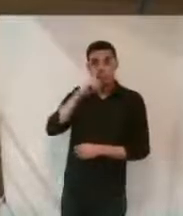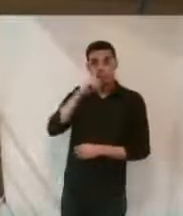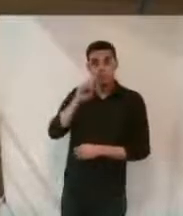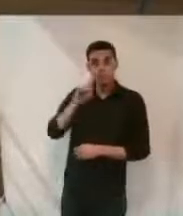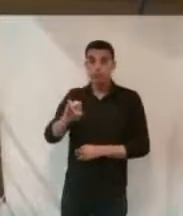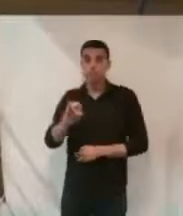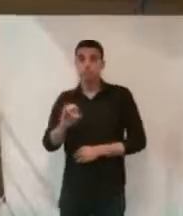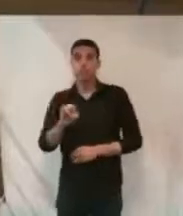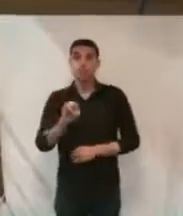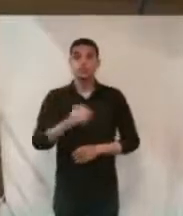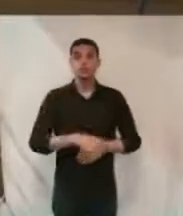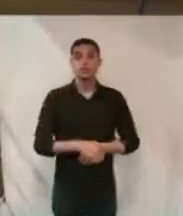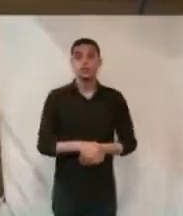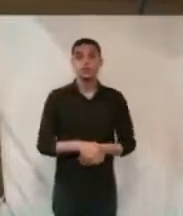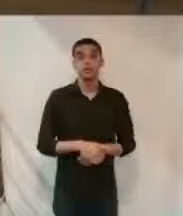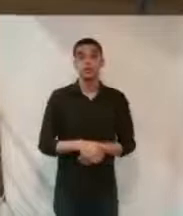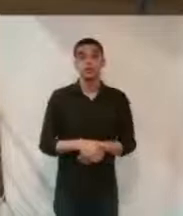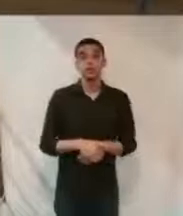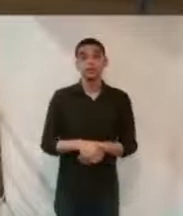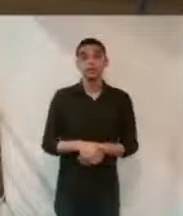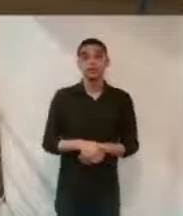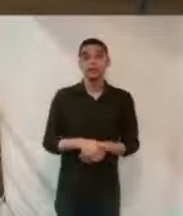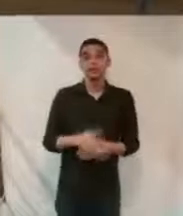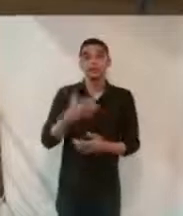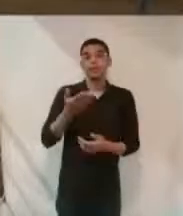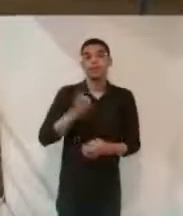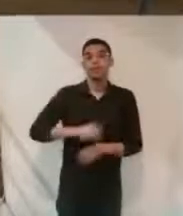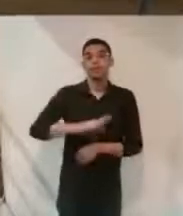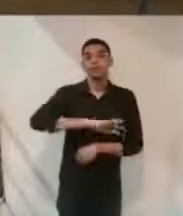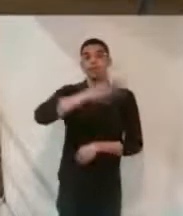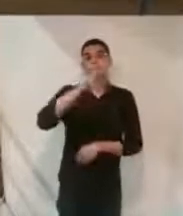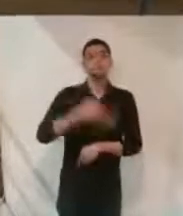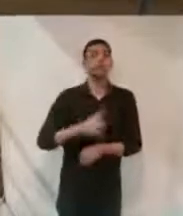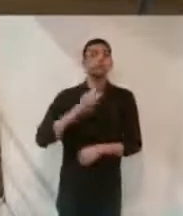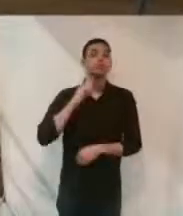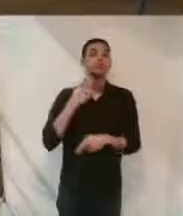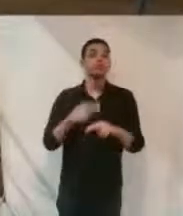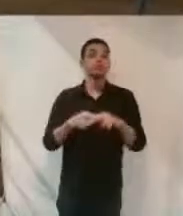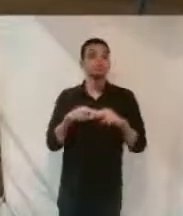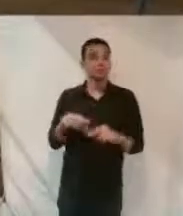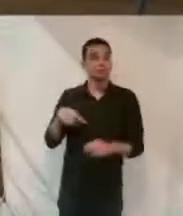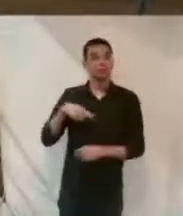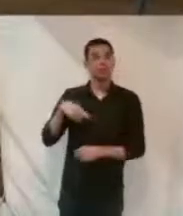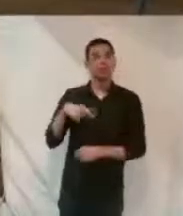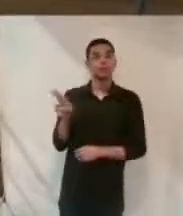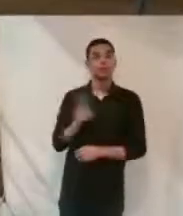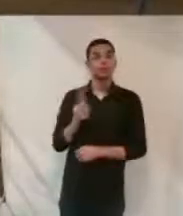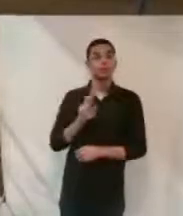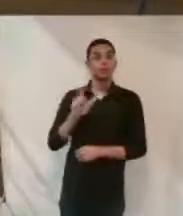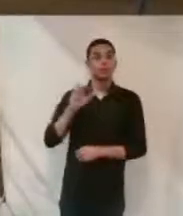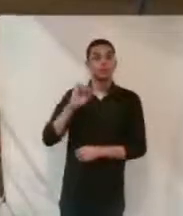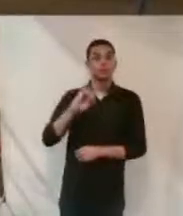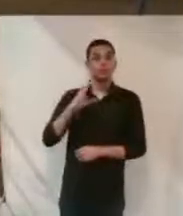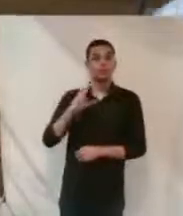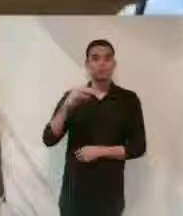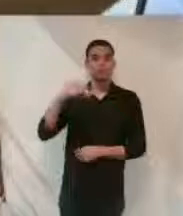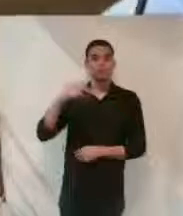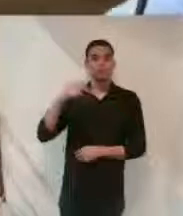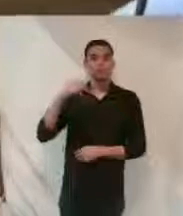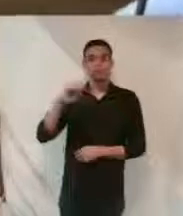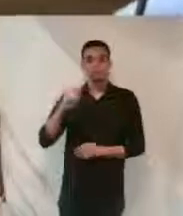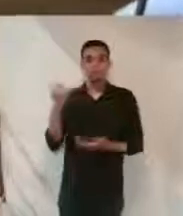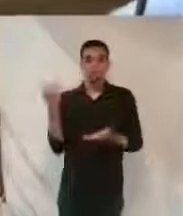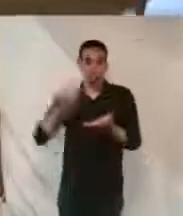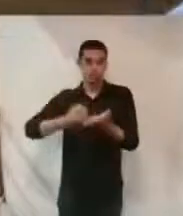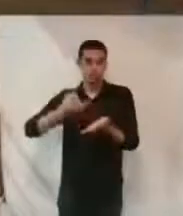ICMS Verde. Essa legislação ela é tão importante que ela veio, de alguma medida, a compensar